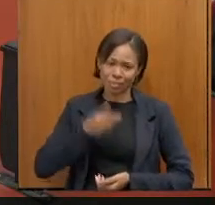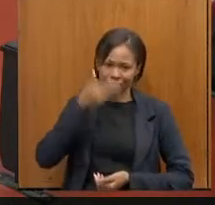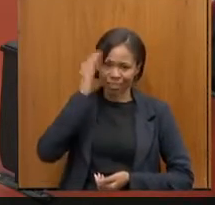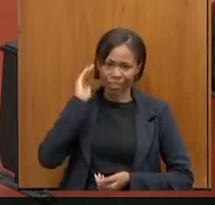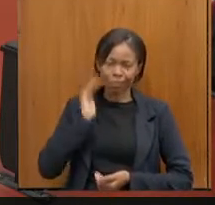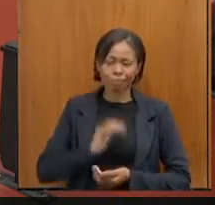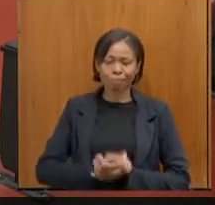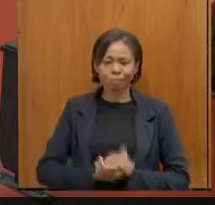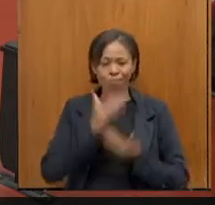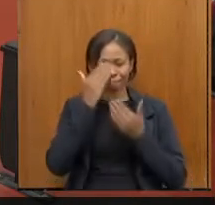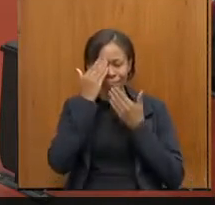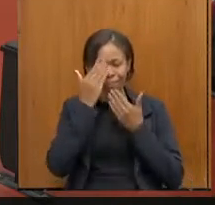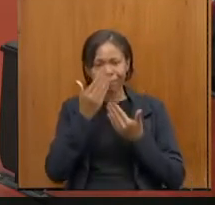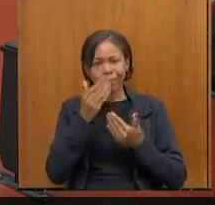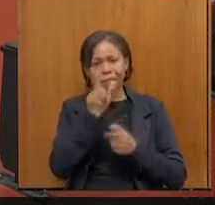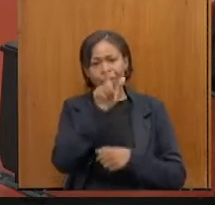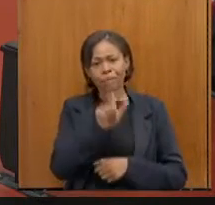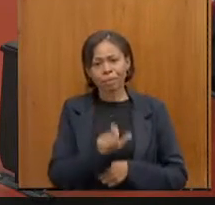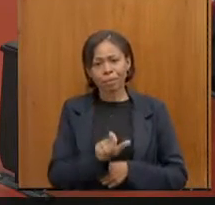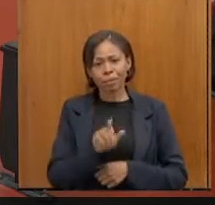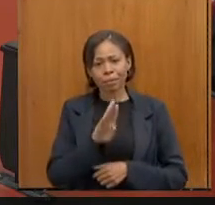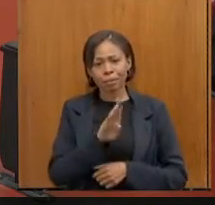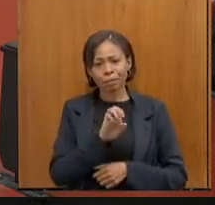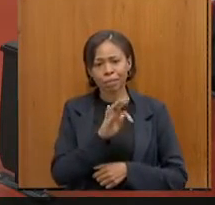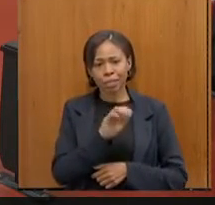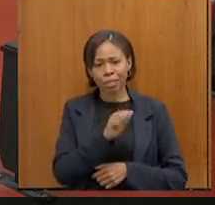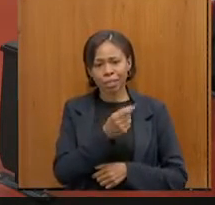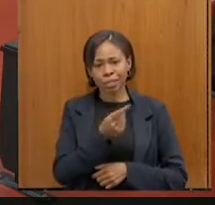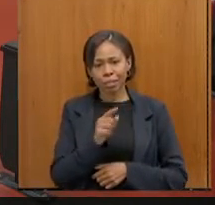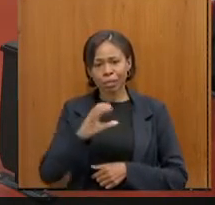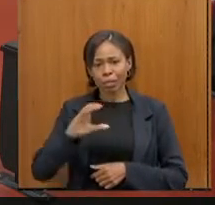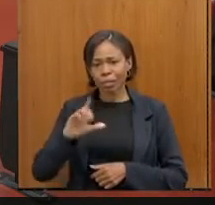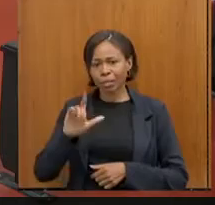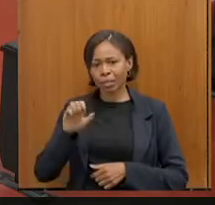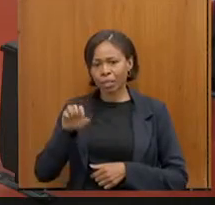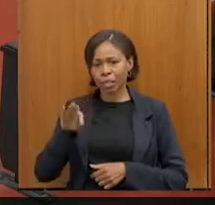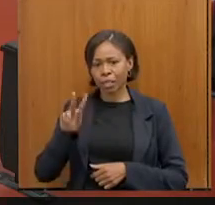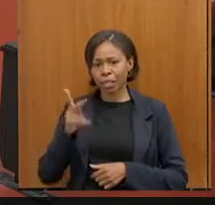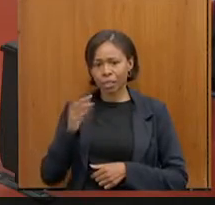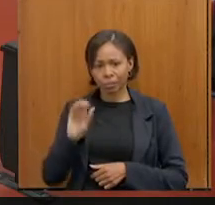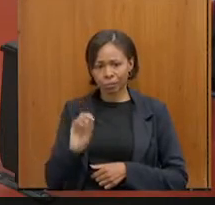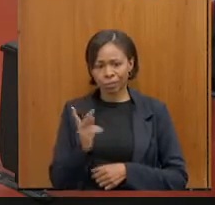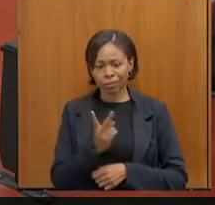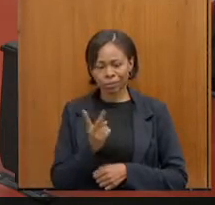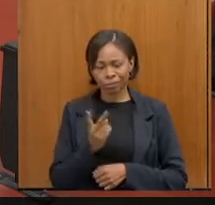Deputado Betão Deputado Cleitinho e passo a palavra